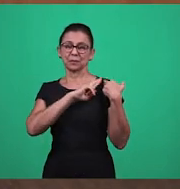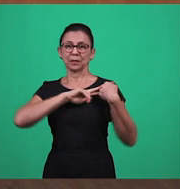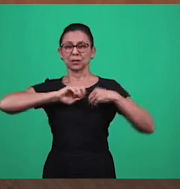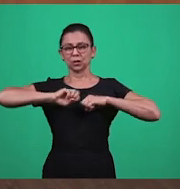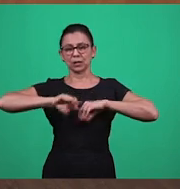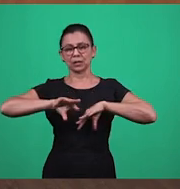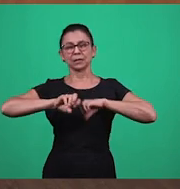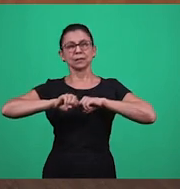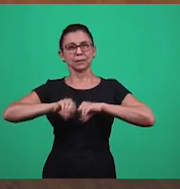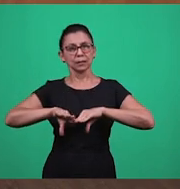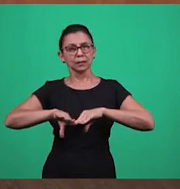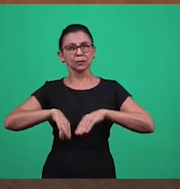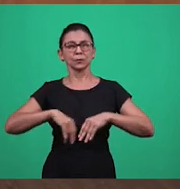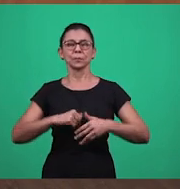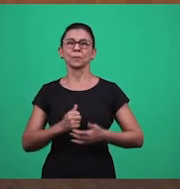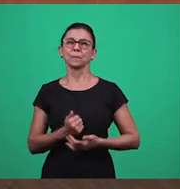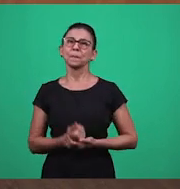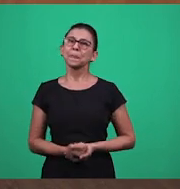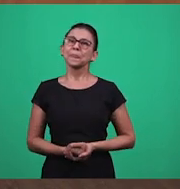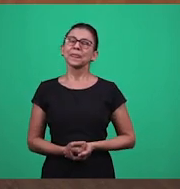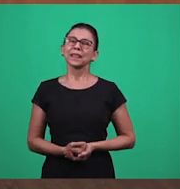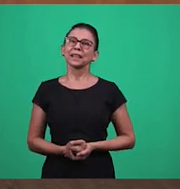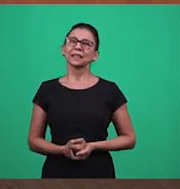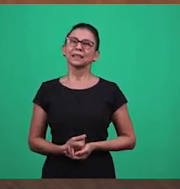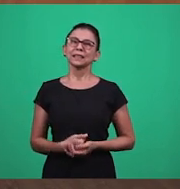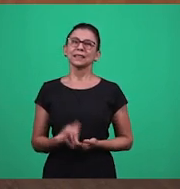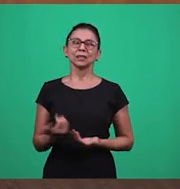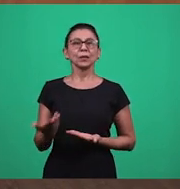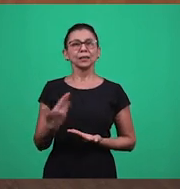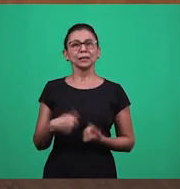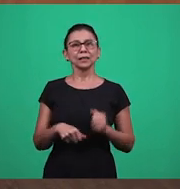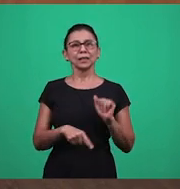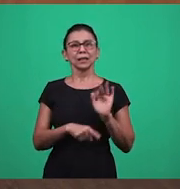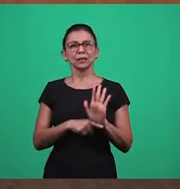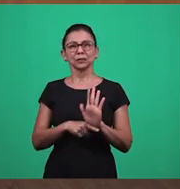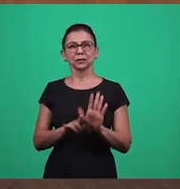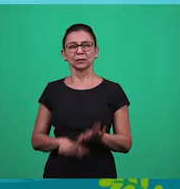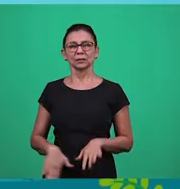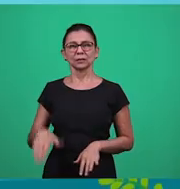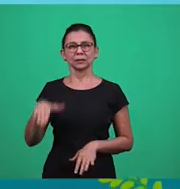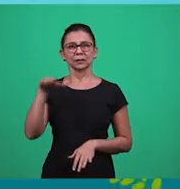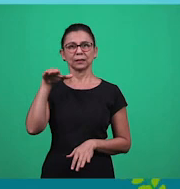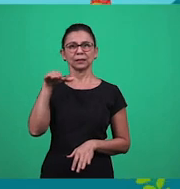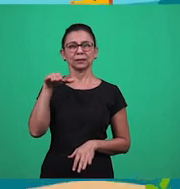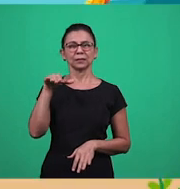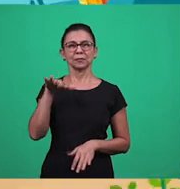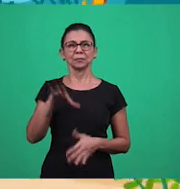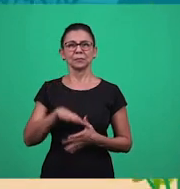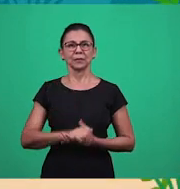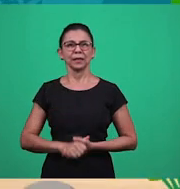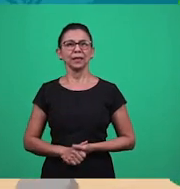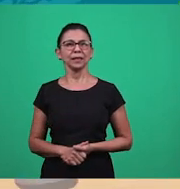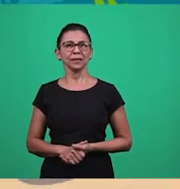de dar esta aula. E ela o fez para atender a todas as crianças.